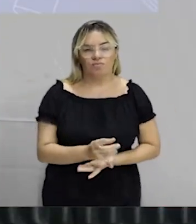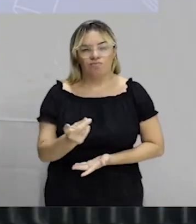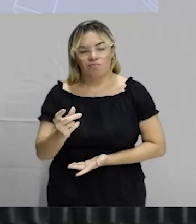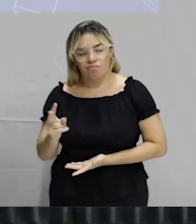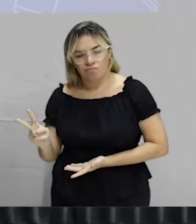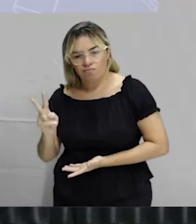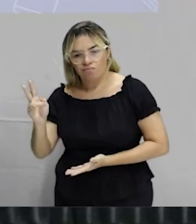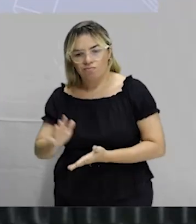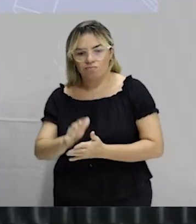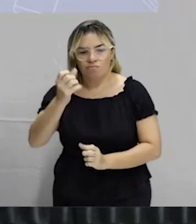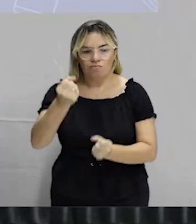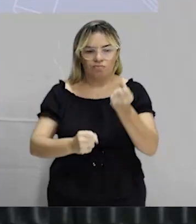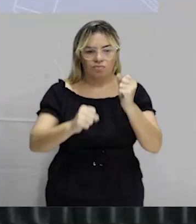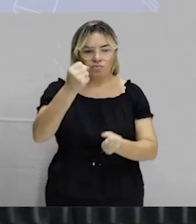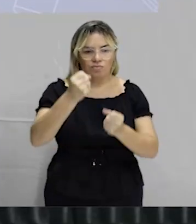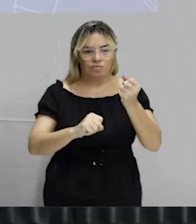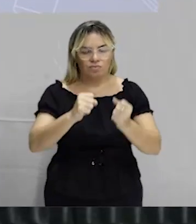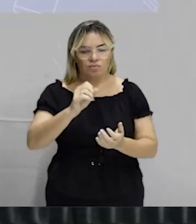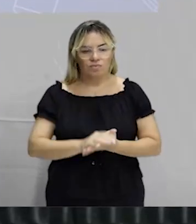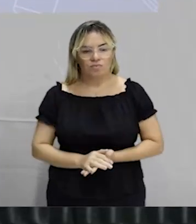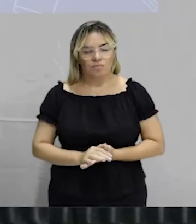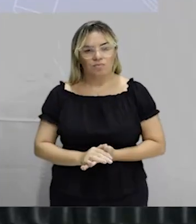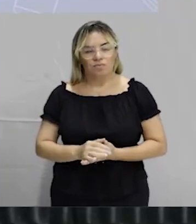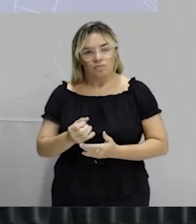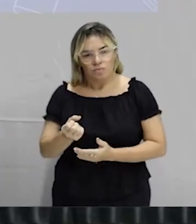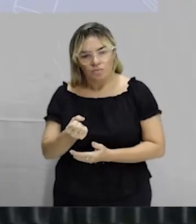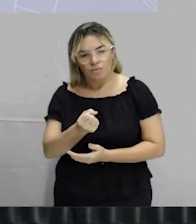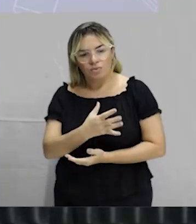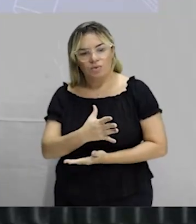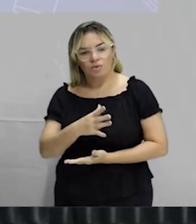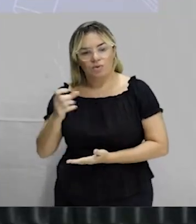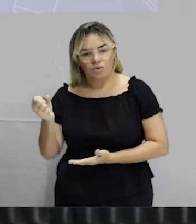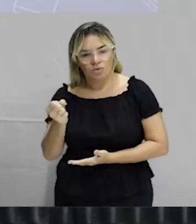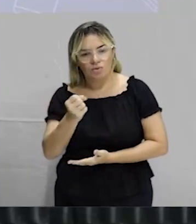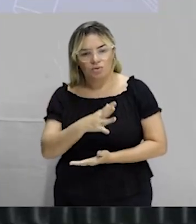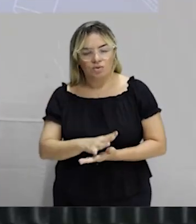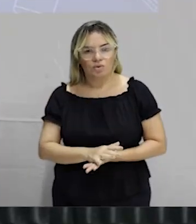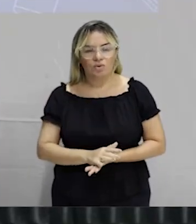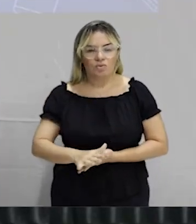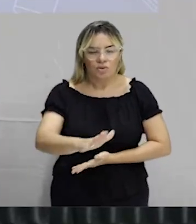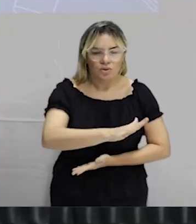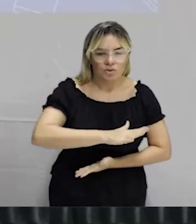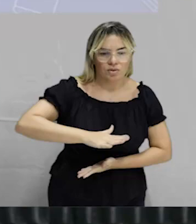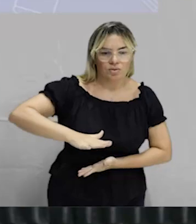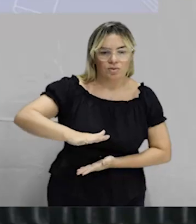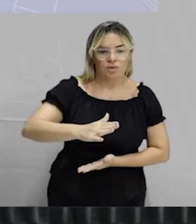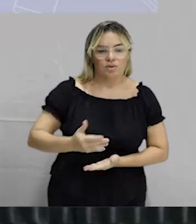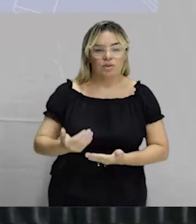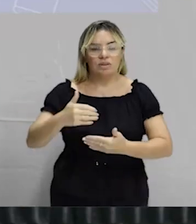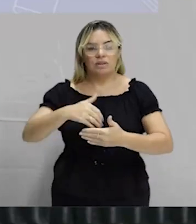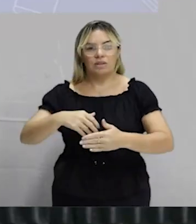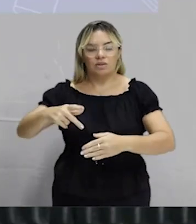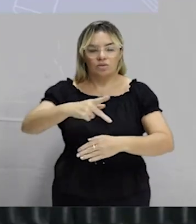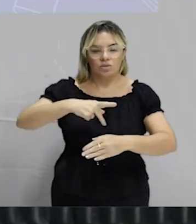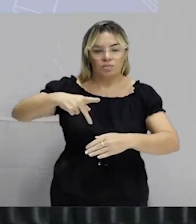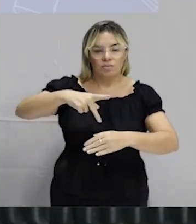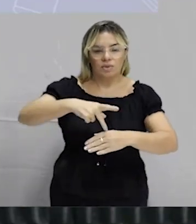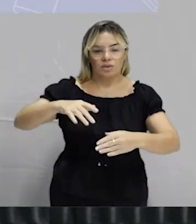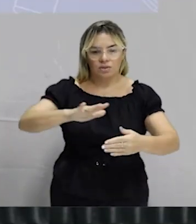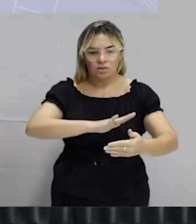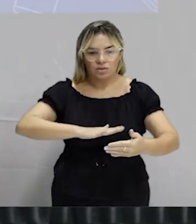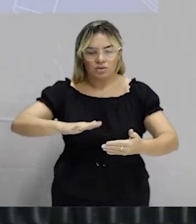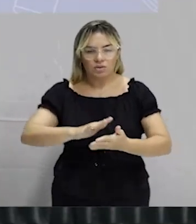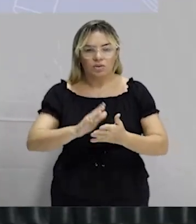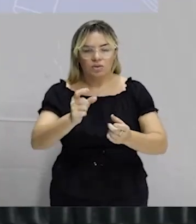preços industriais, reativar o mercado interno. Olha só o que ele coloca no primeiro momento, que